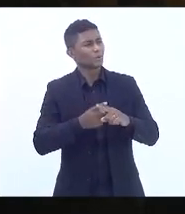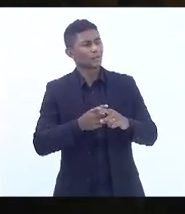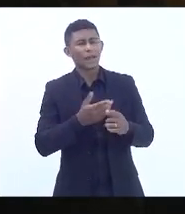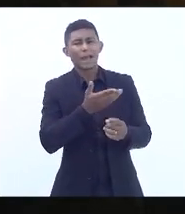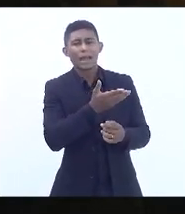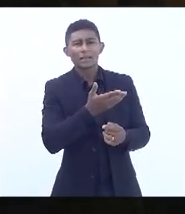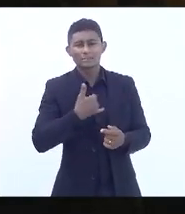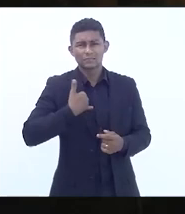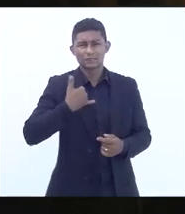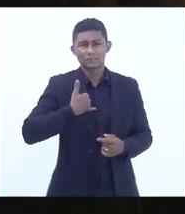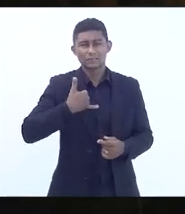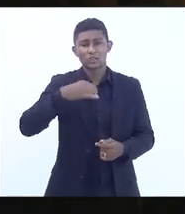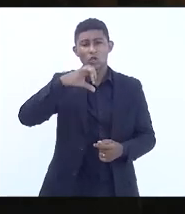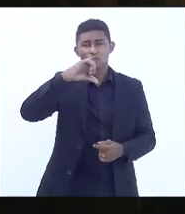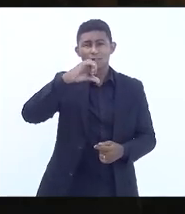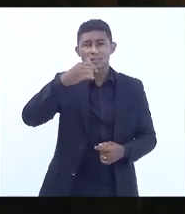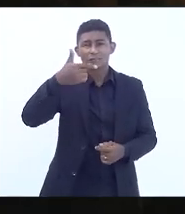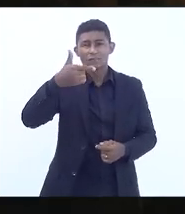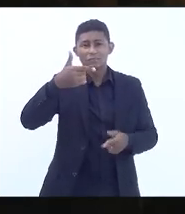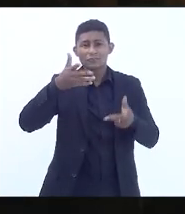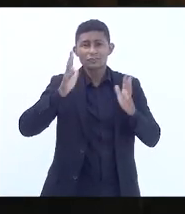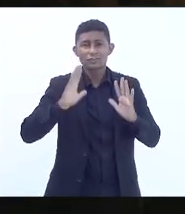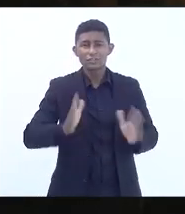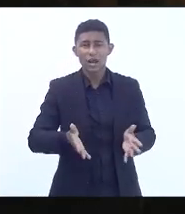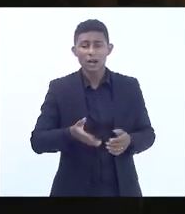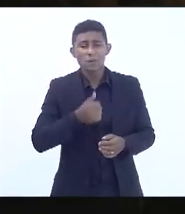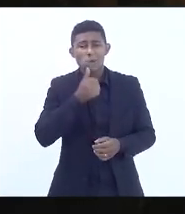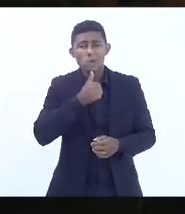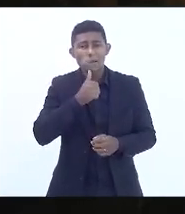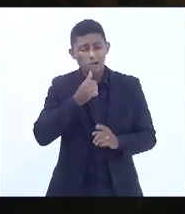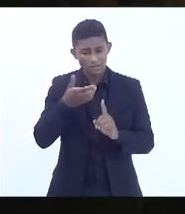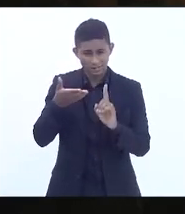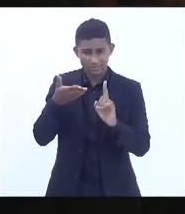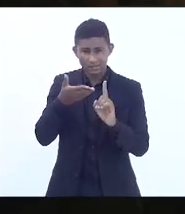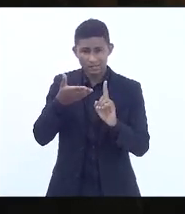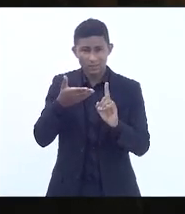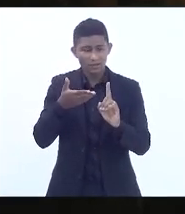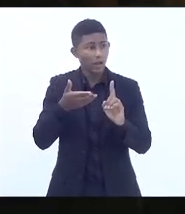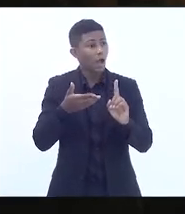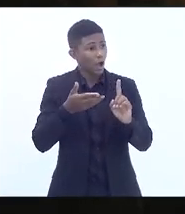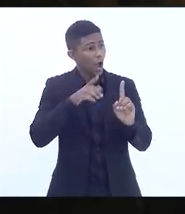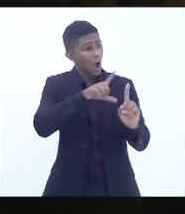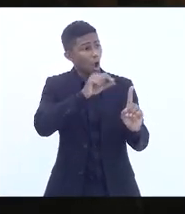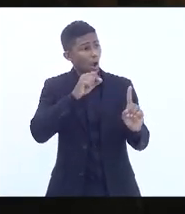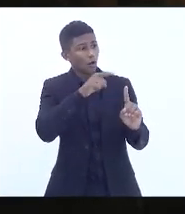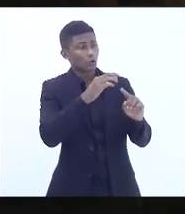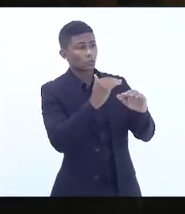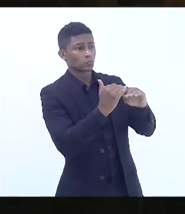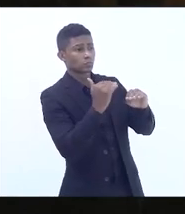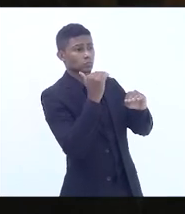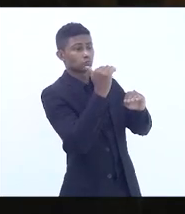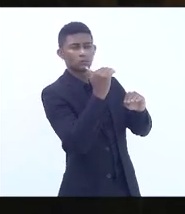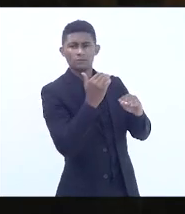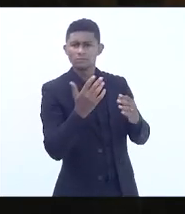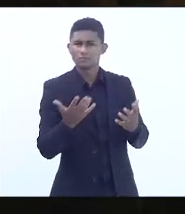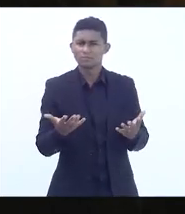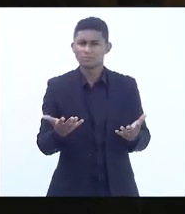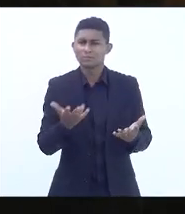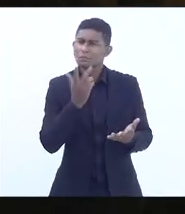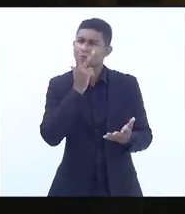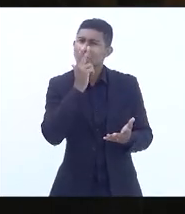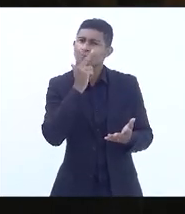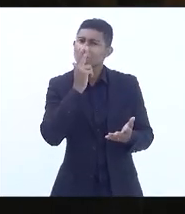92 anos a nossa Fernanda Montenegro passou a ocupar